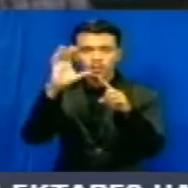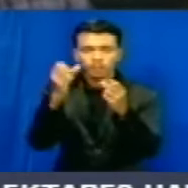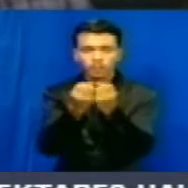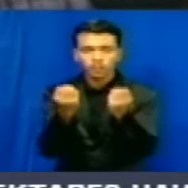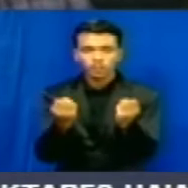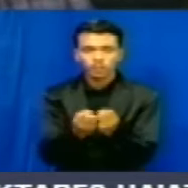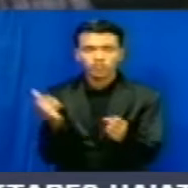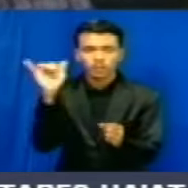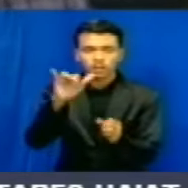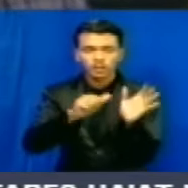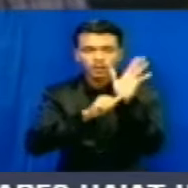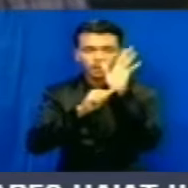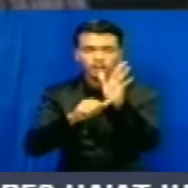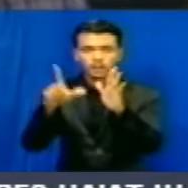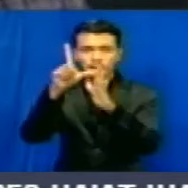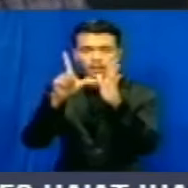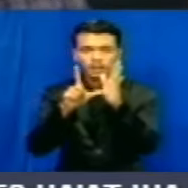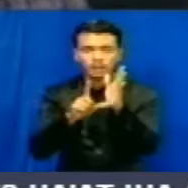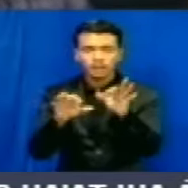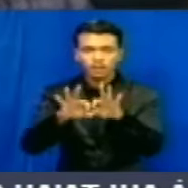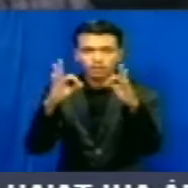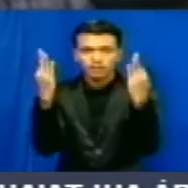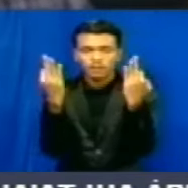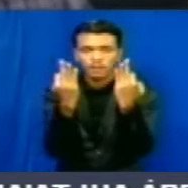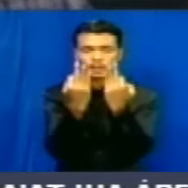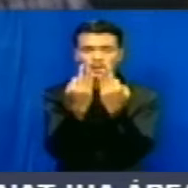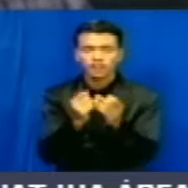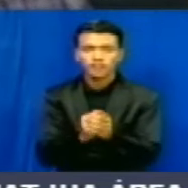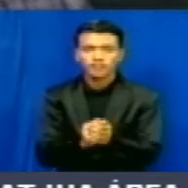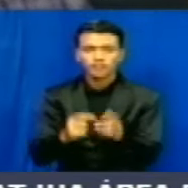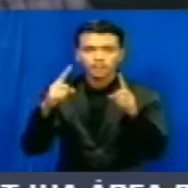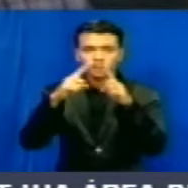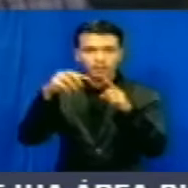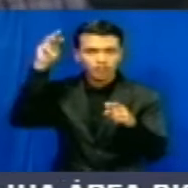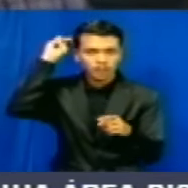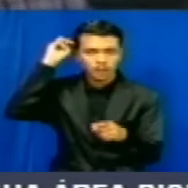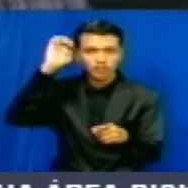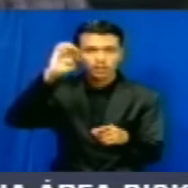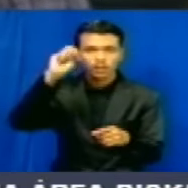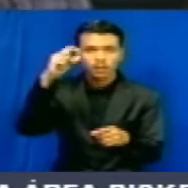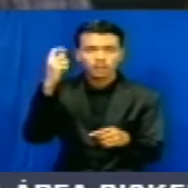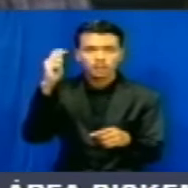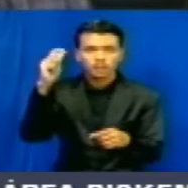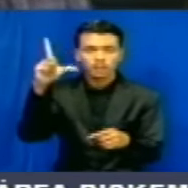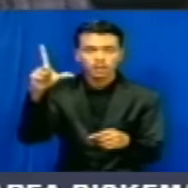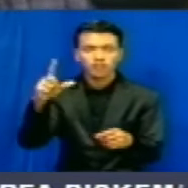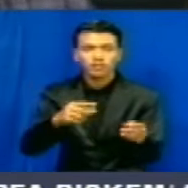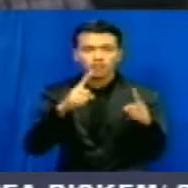se apresenta, se é a lista uma caim ba Ministério da Administração Estatal, para depois se encaminha